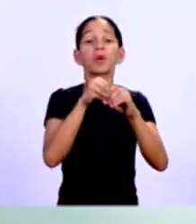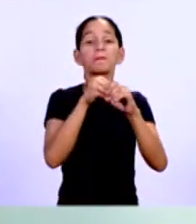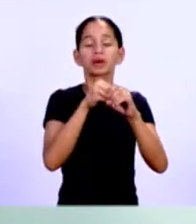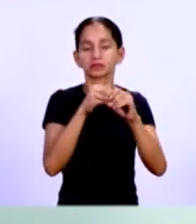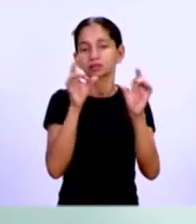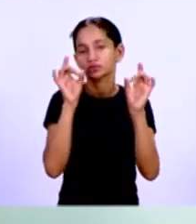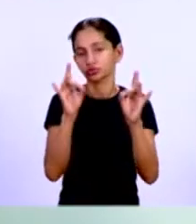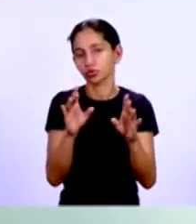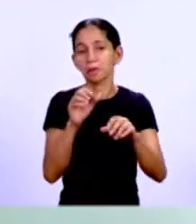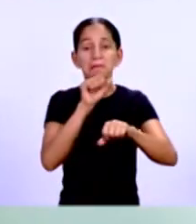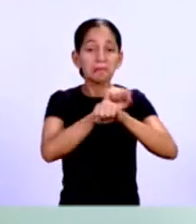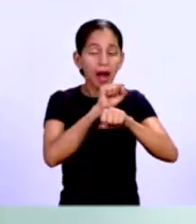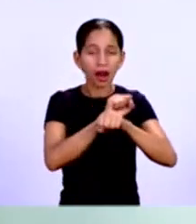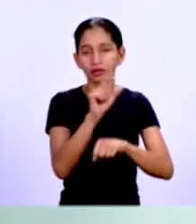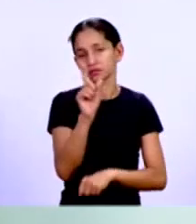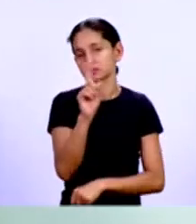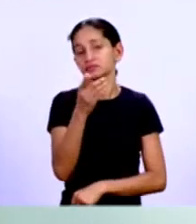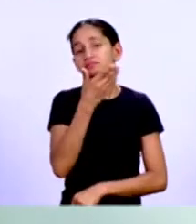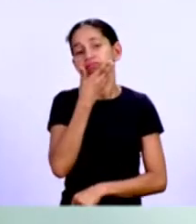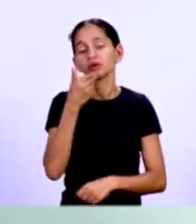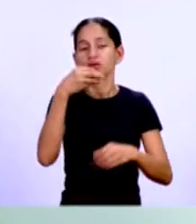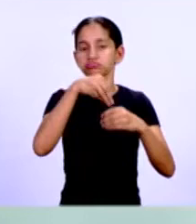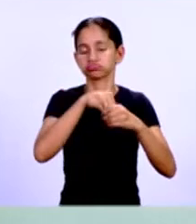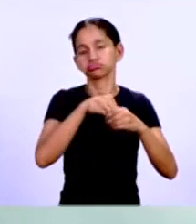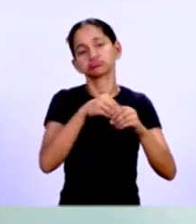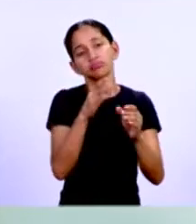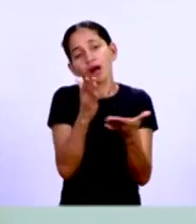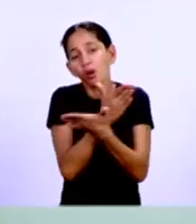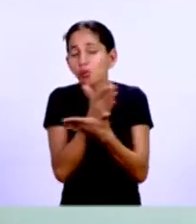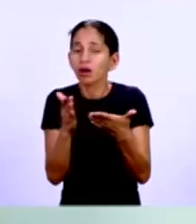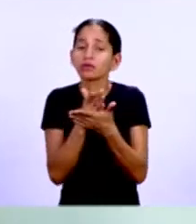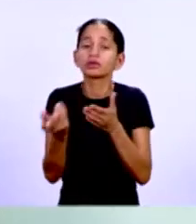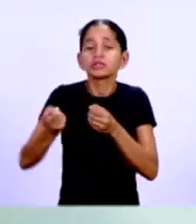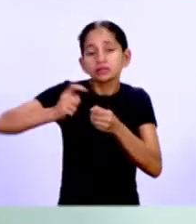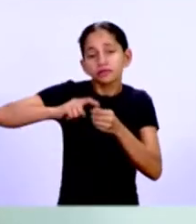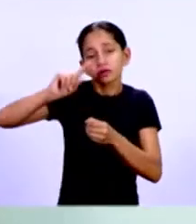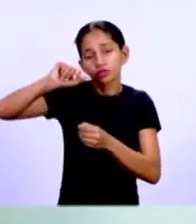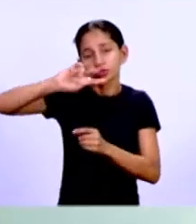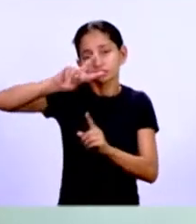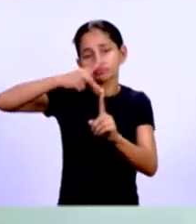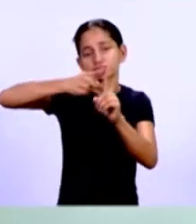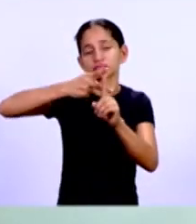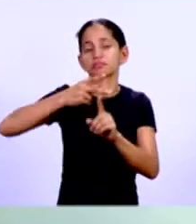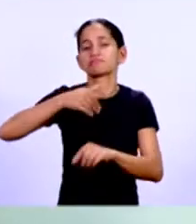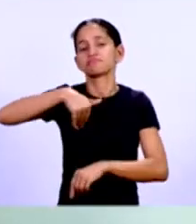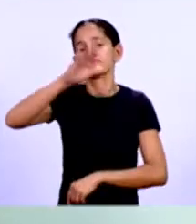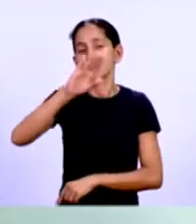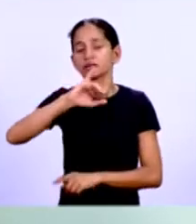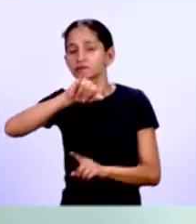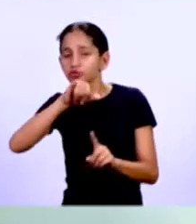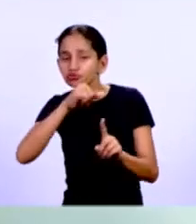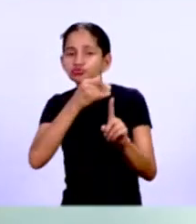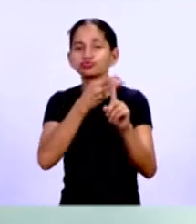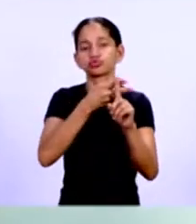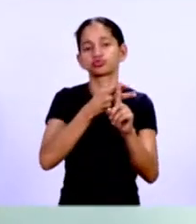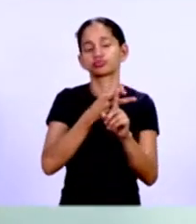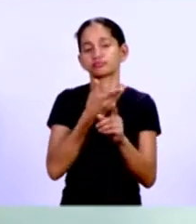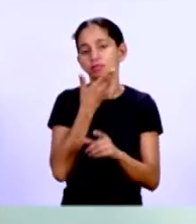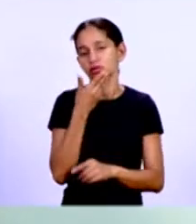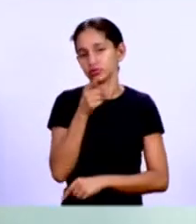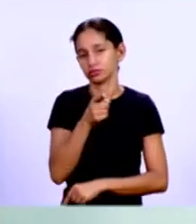não deixe ele parado, invista em algo que vai te dar um rendimento acima da corrosão da inflação,